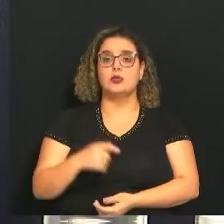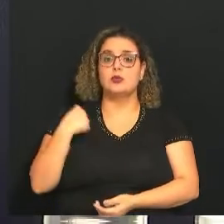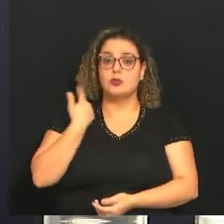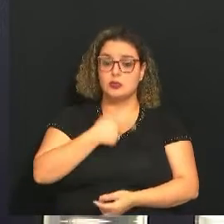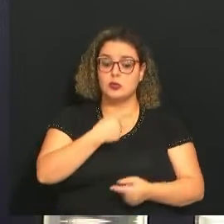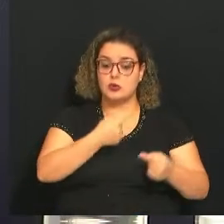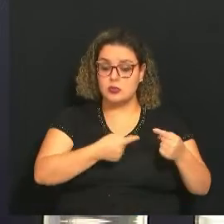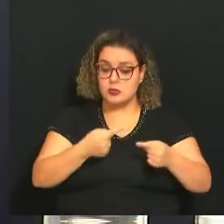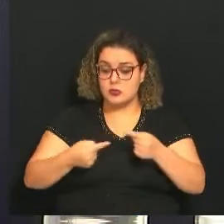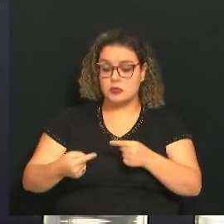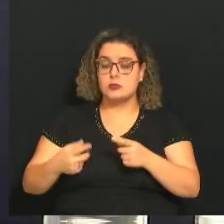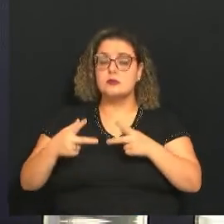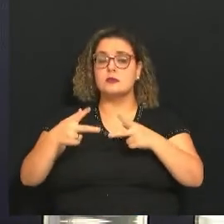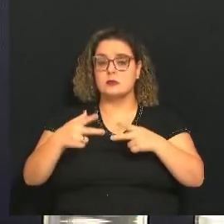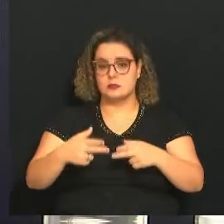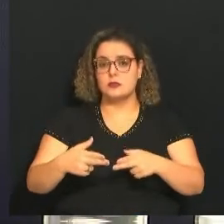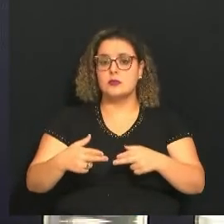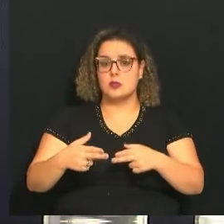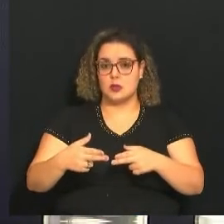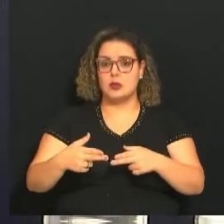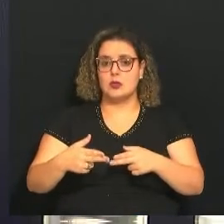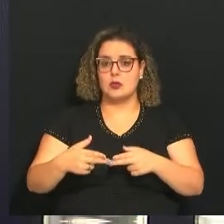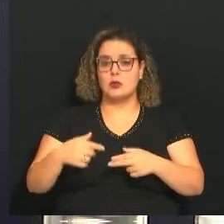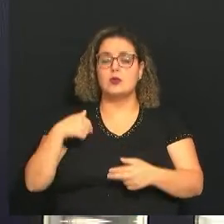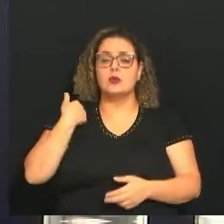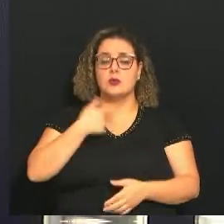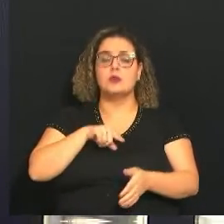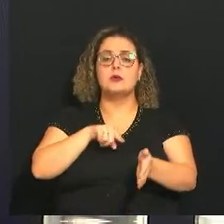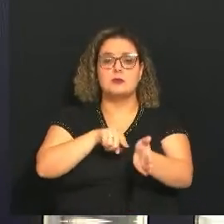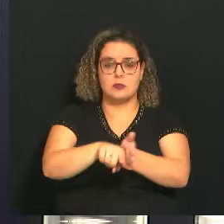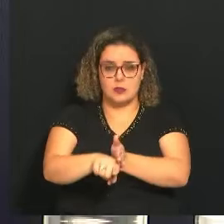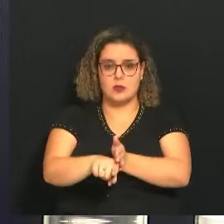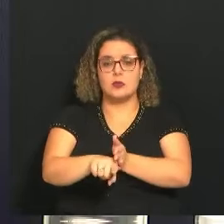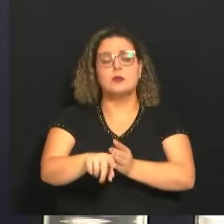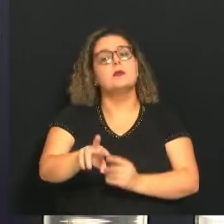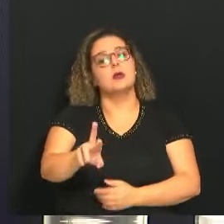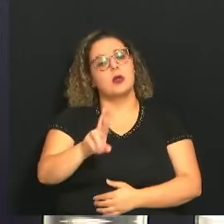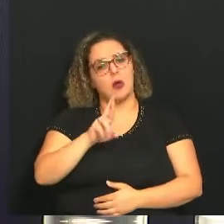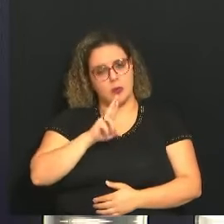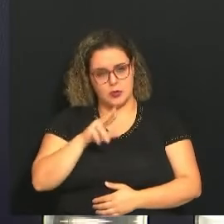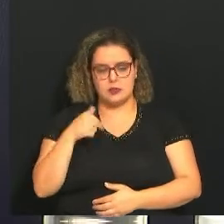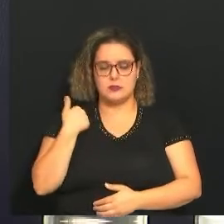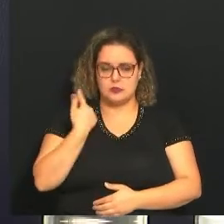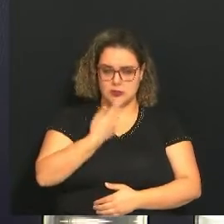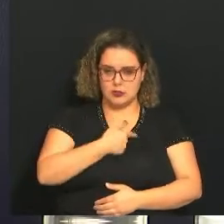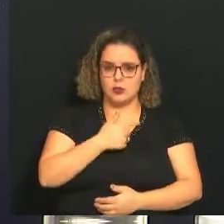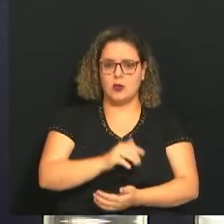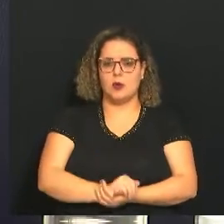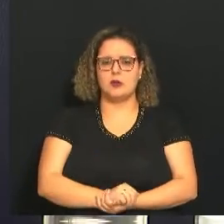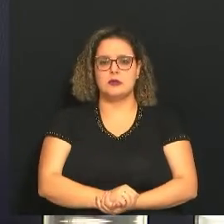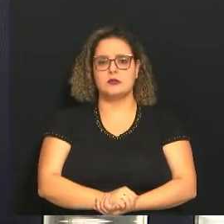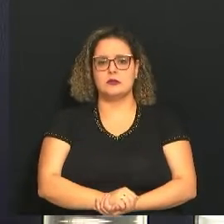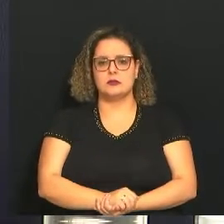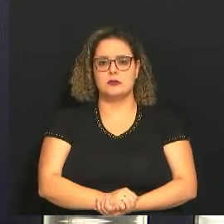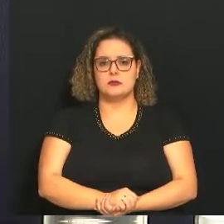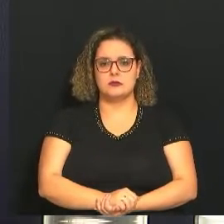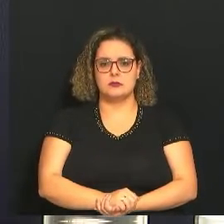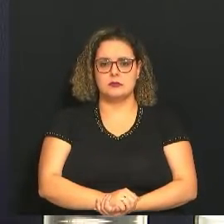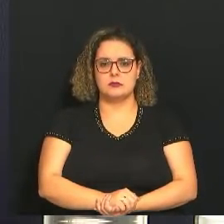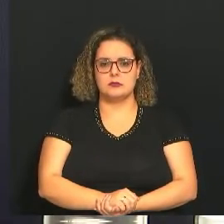um tempinho aqui, a gente vai estar repassando essas questões para que eles possam responder, tá? Bom,